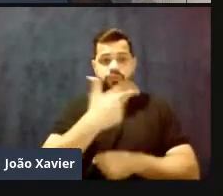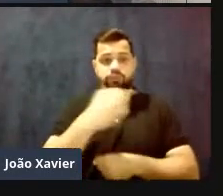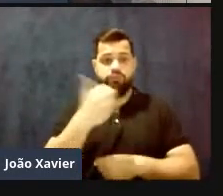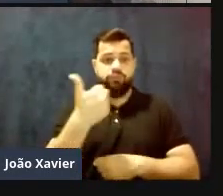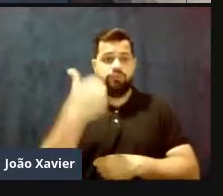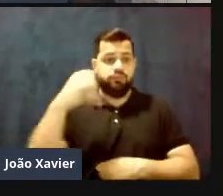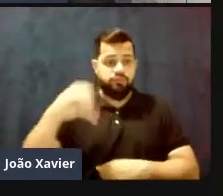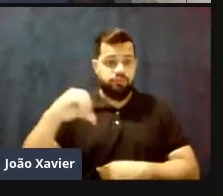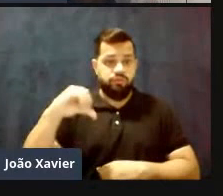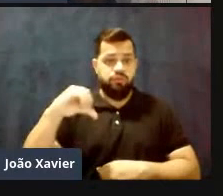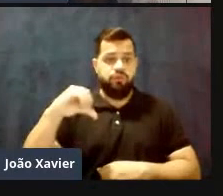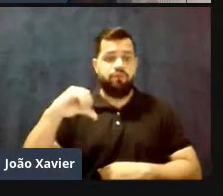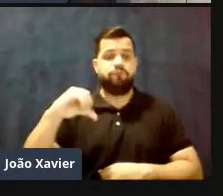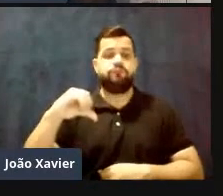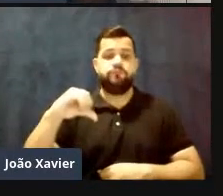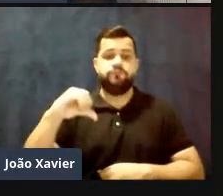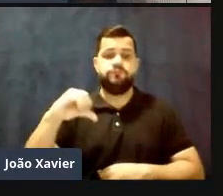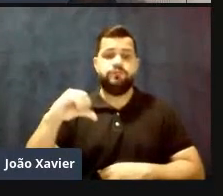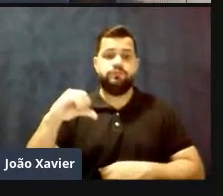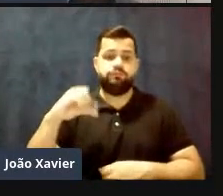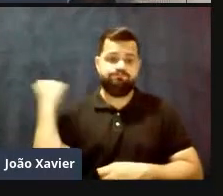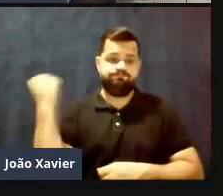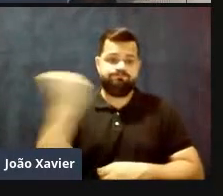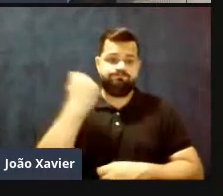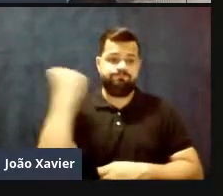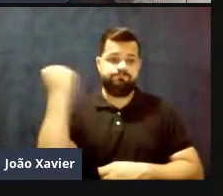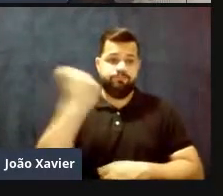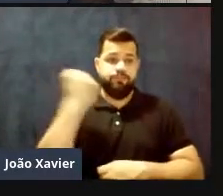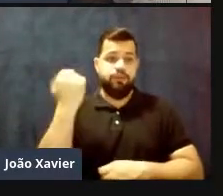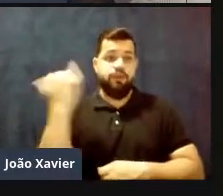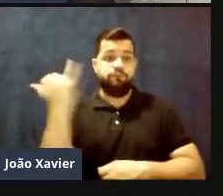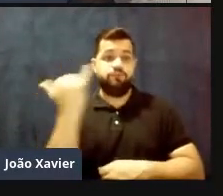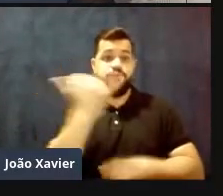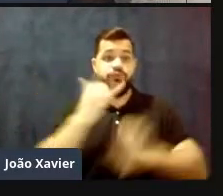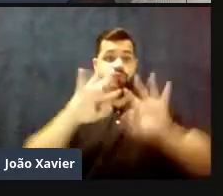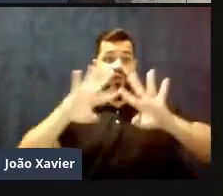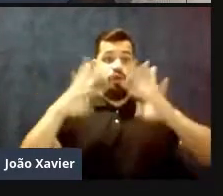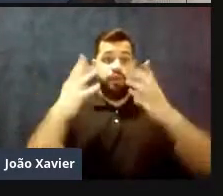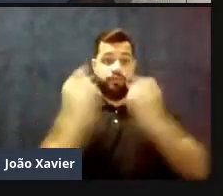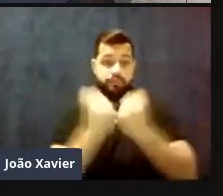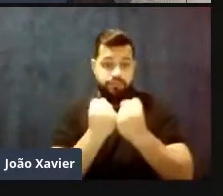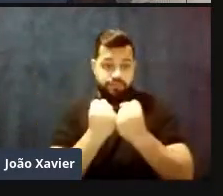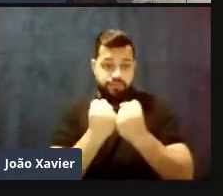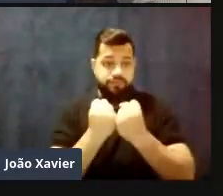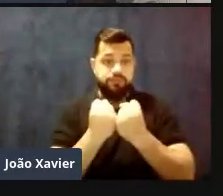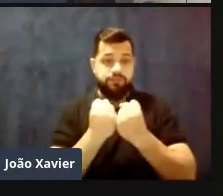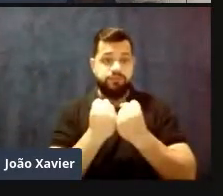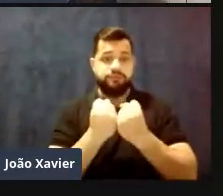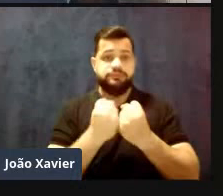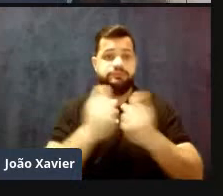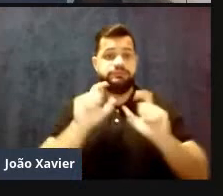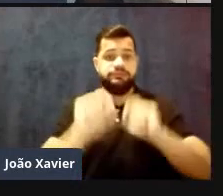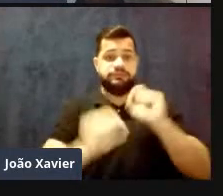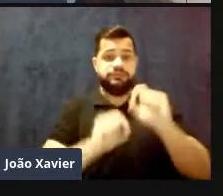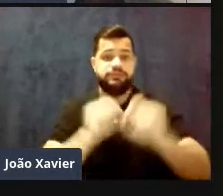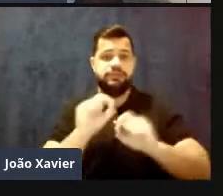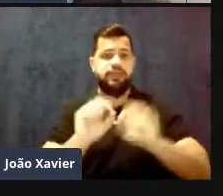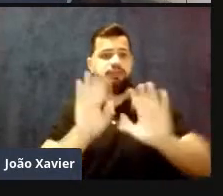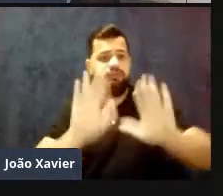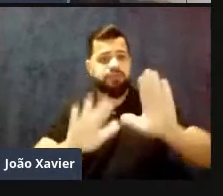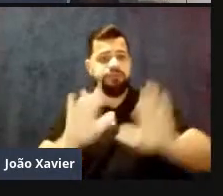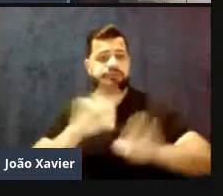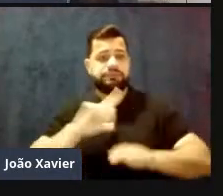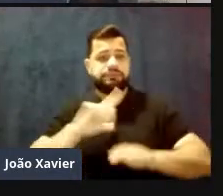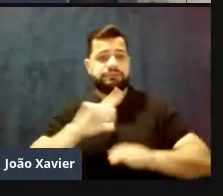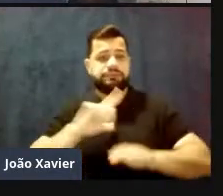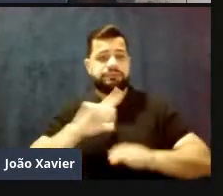ano de 2019. Embora se acredite, ou se tenha algumas dúvidas a respeito, principalmente por conta acerca